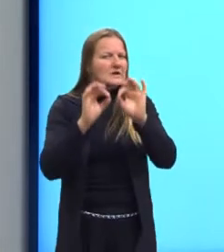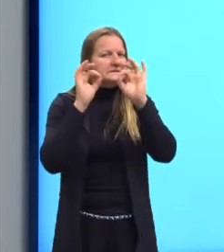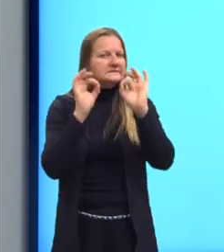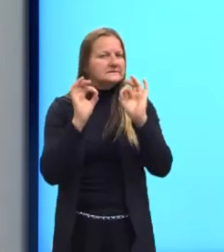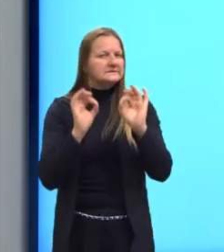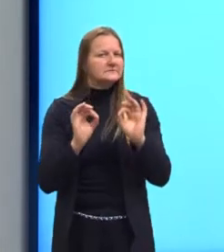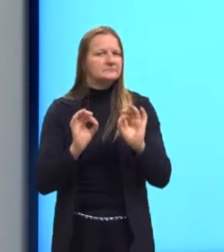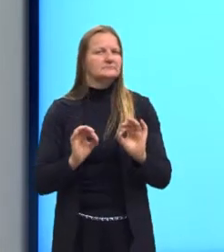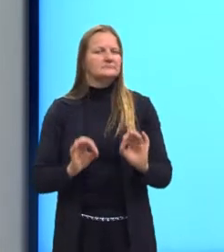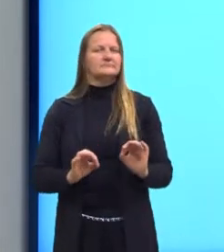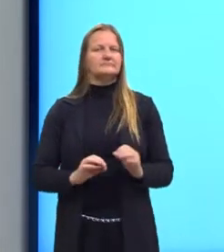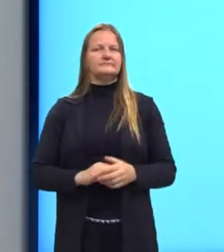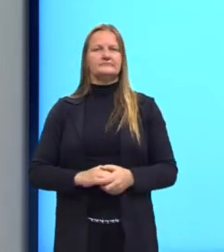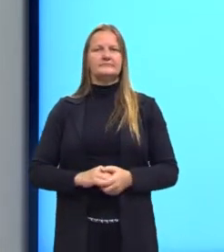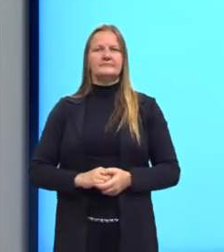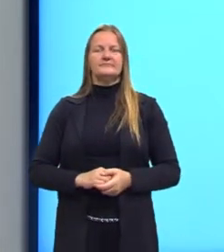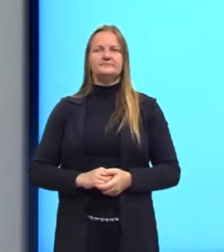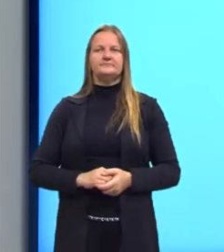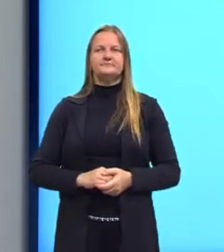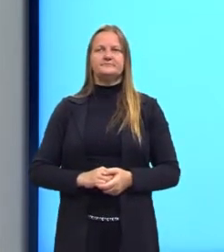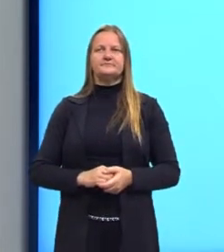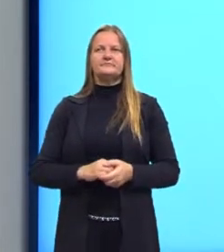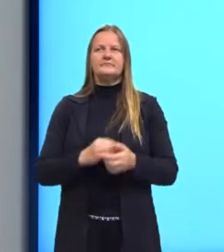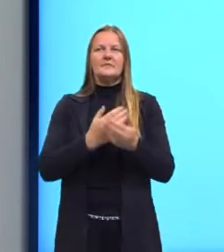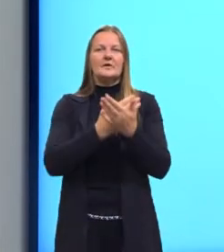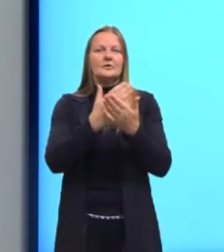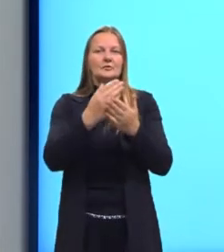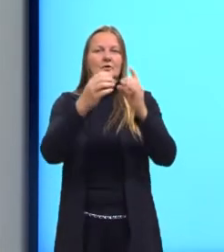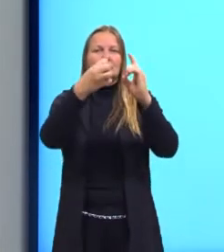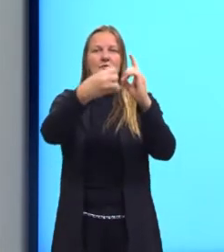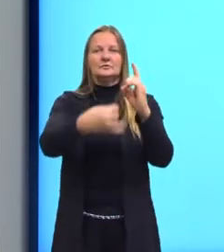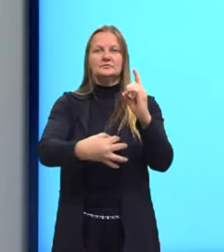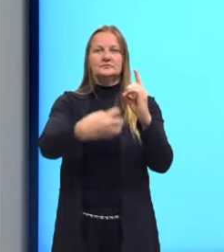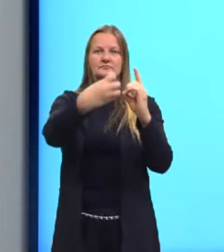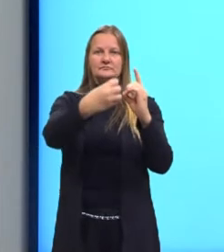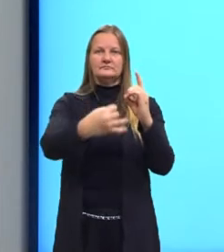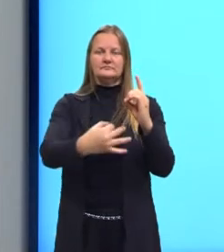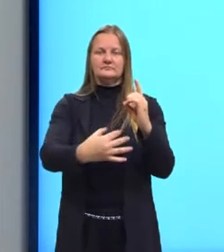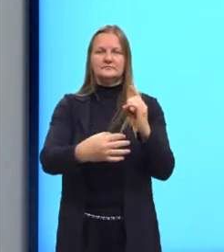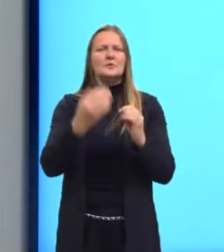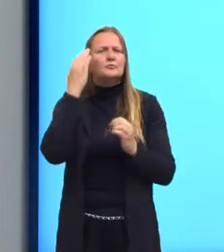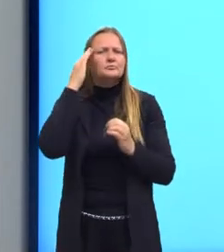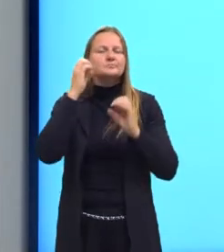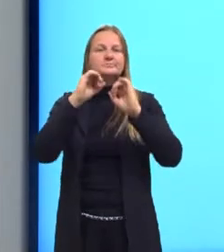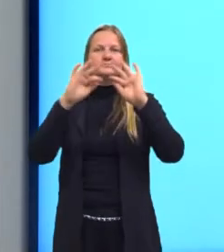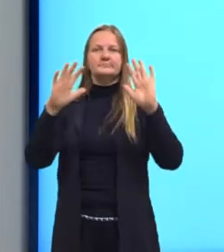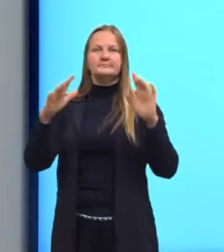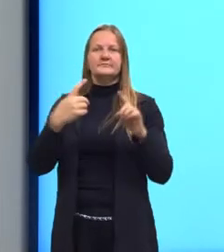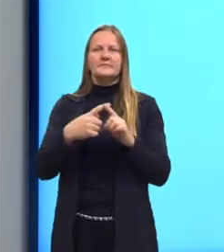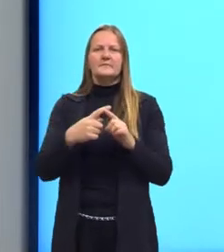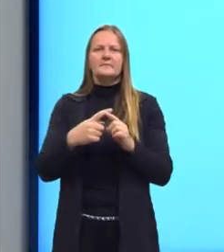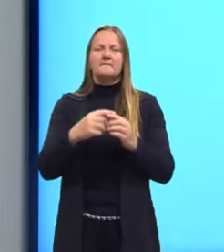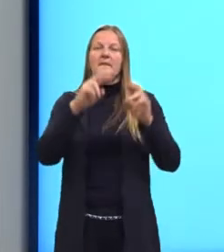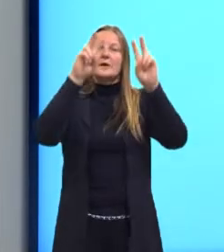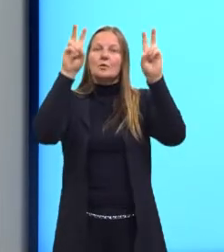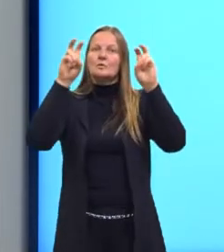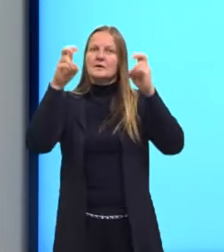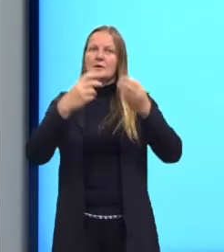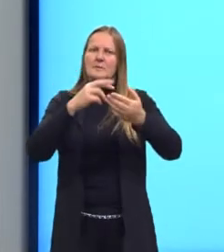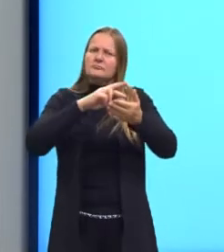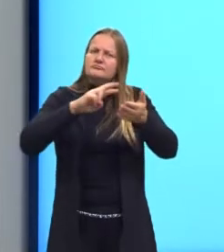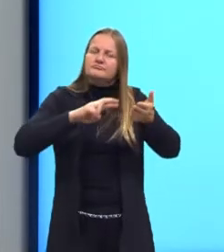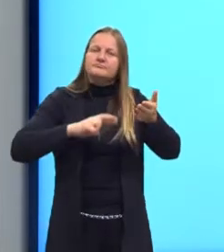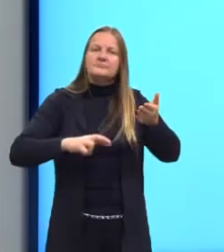então eu tenho uma breve definiçãozinha aqui só para a gente entender o tema da redação